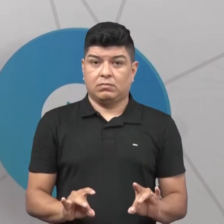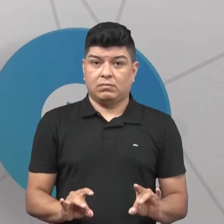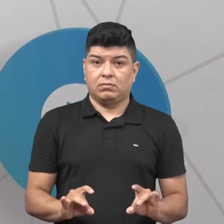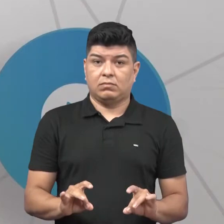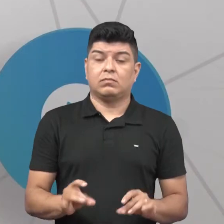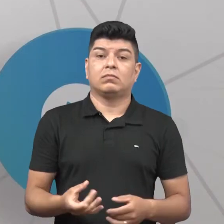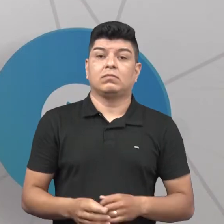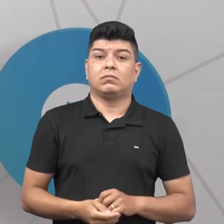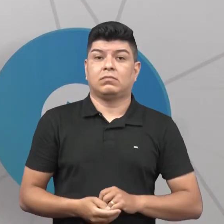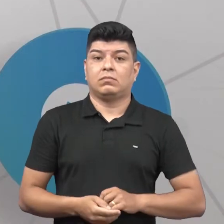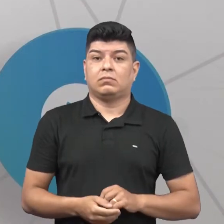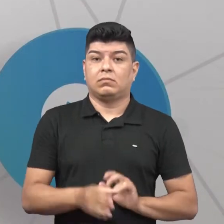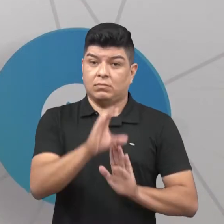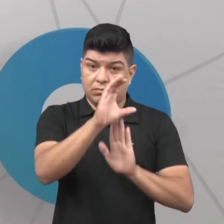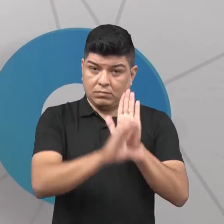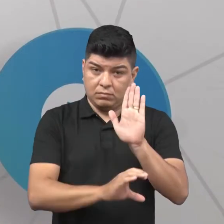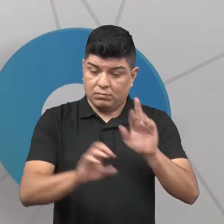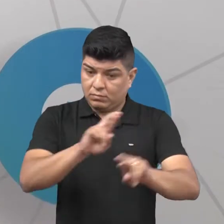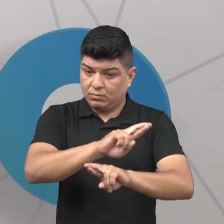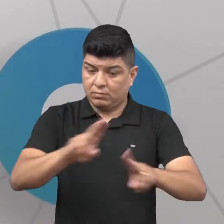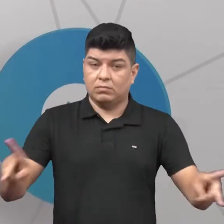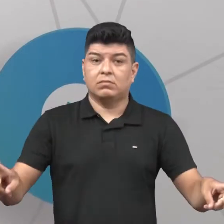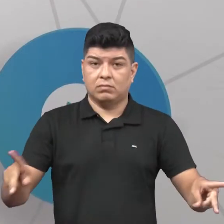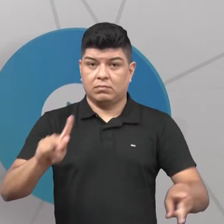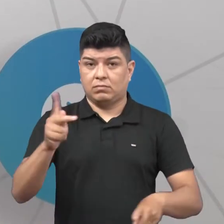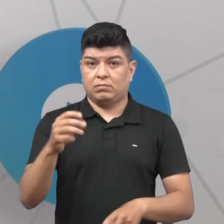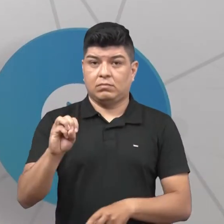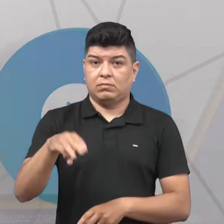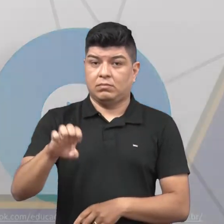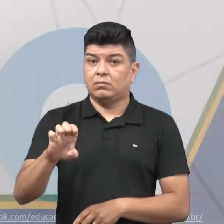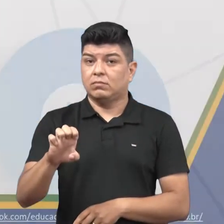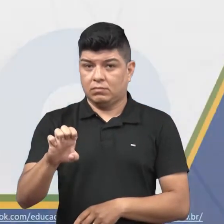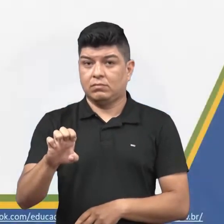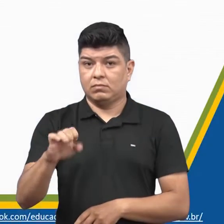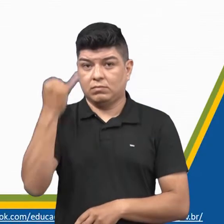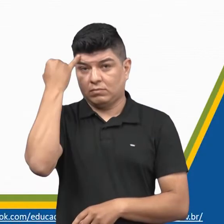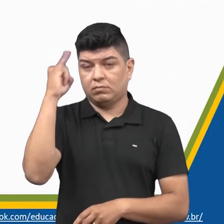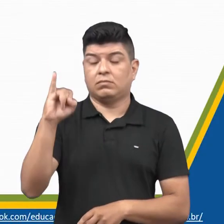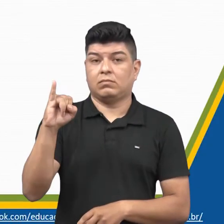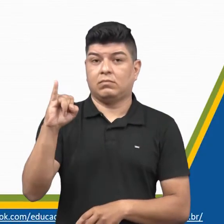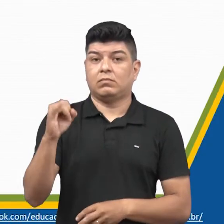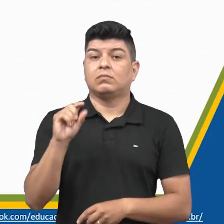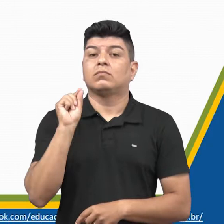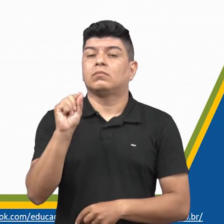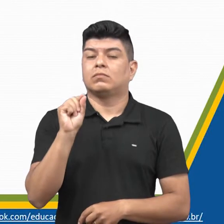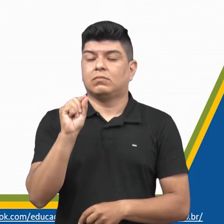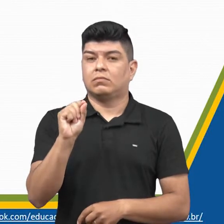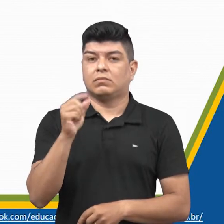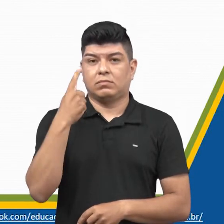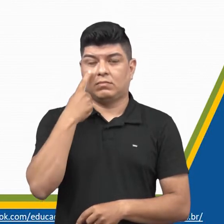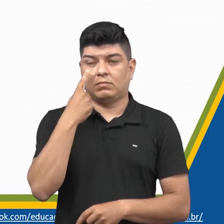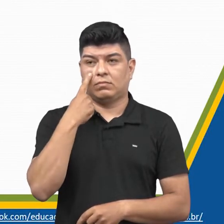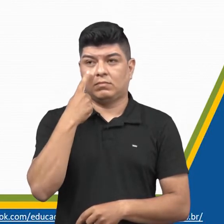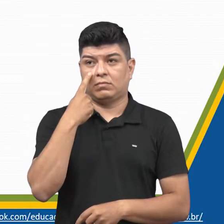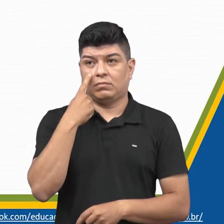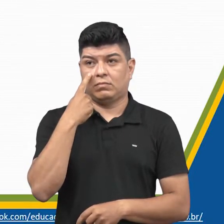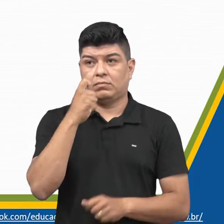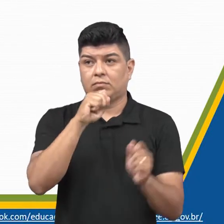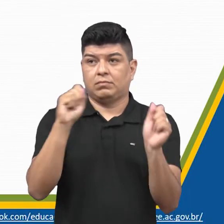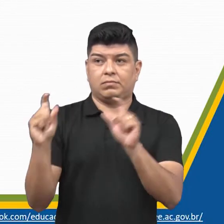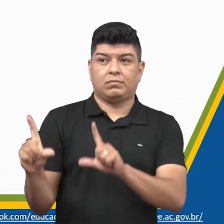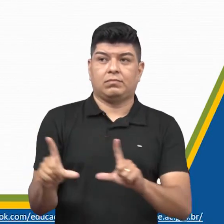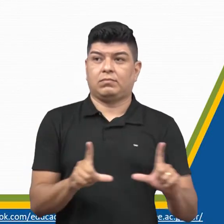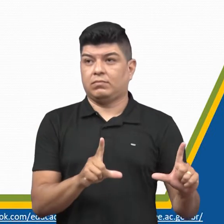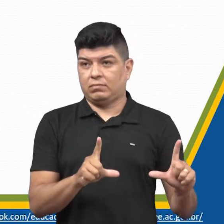conceito também diferente, né, para Hume. Né? As ideias seriam o quê? Vejamos o nosso